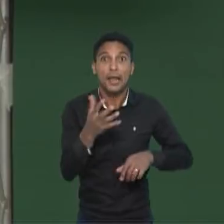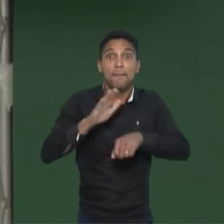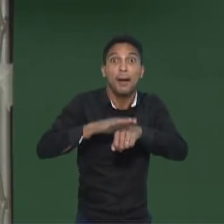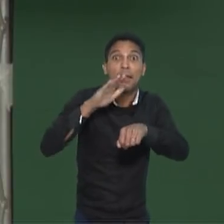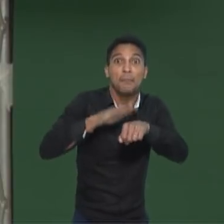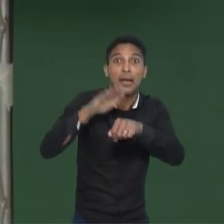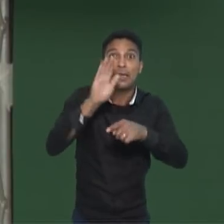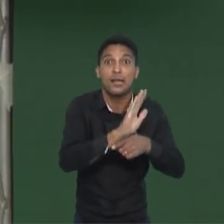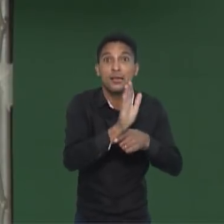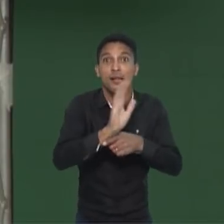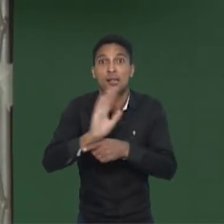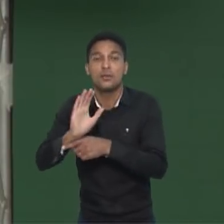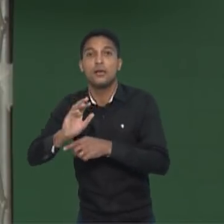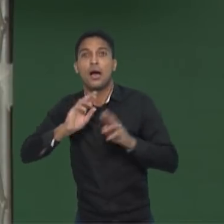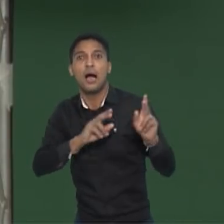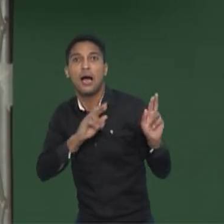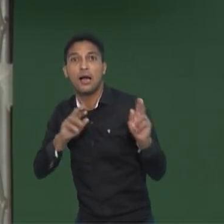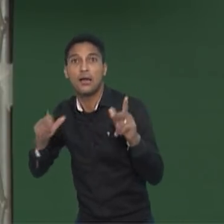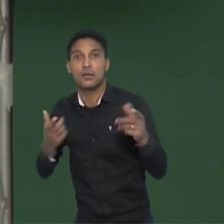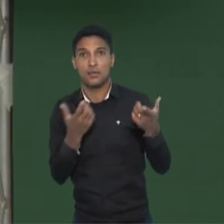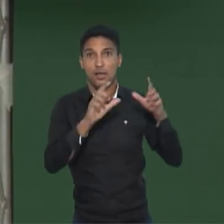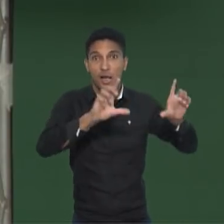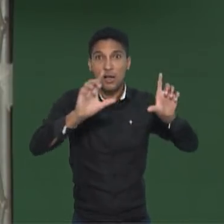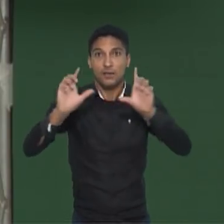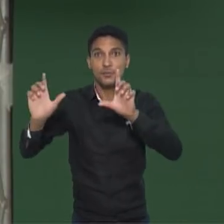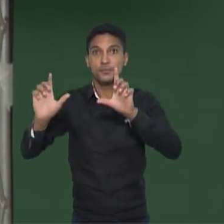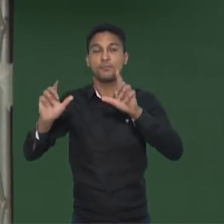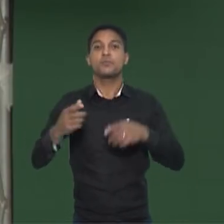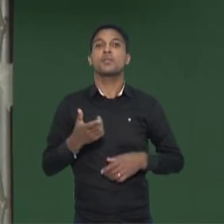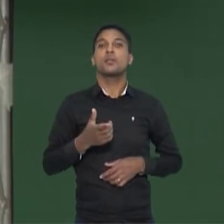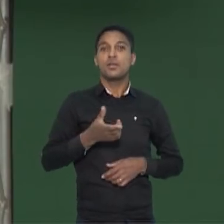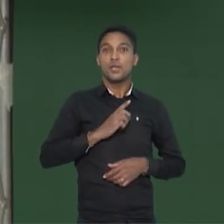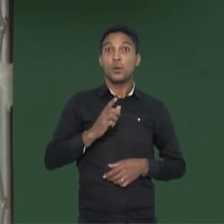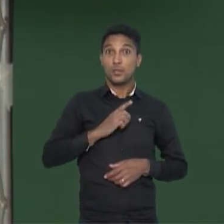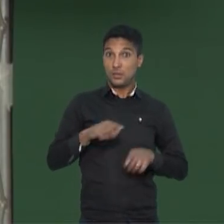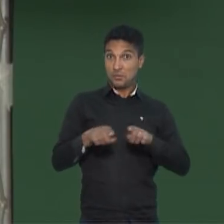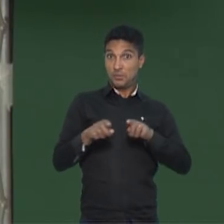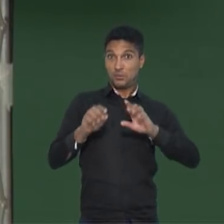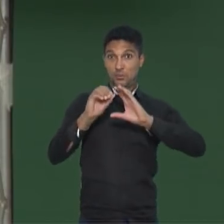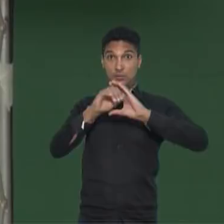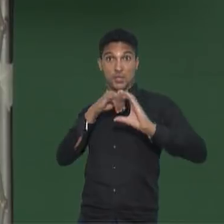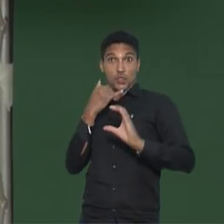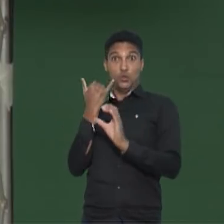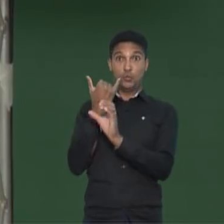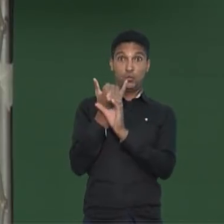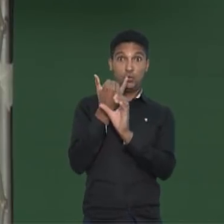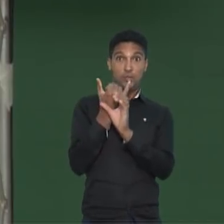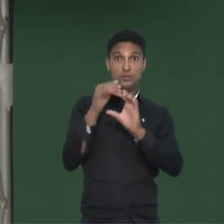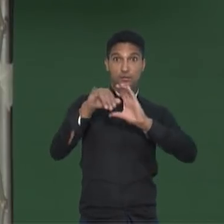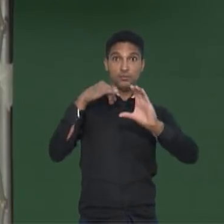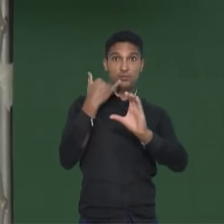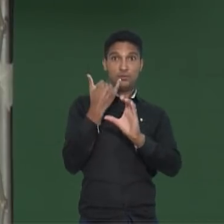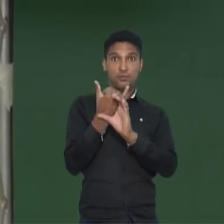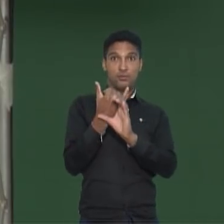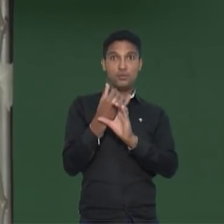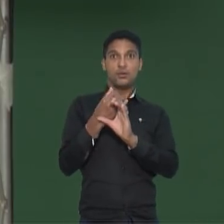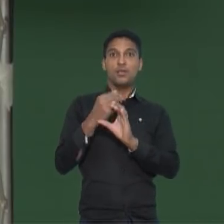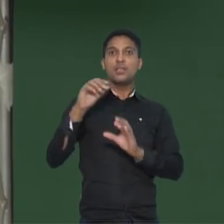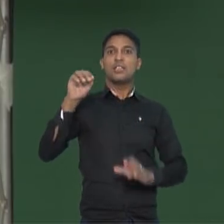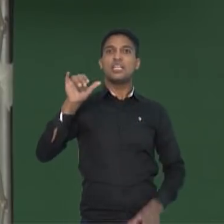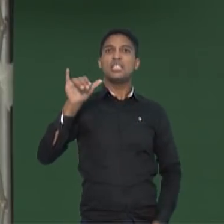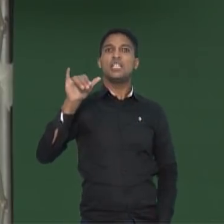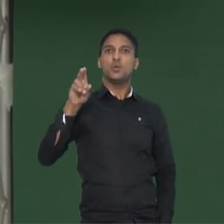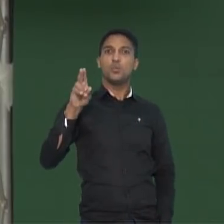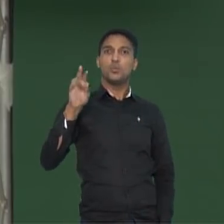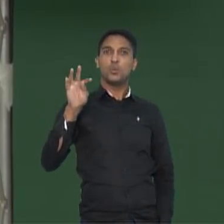figura dos youtubers, dos blogueiros, que eles estão sempre inserindo mais conteúdo sobre as séries, sobre os filmes,